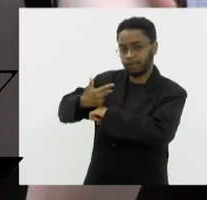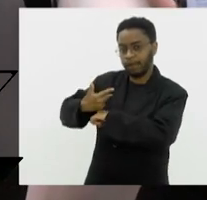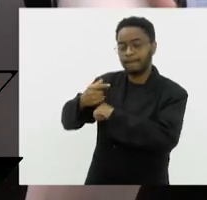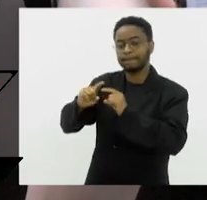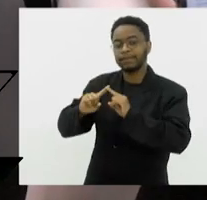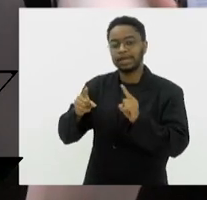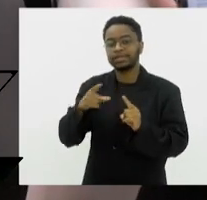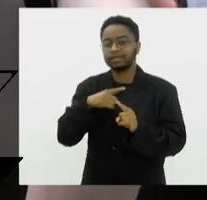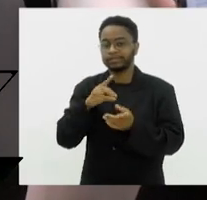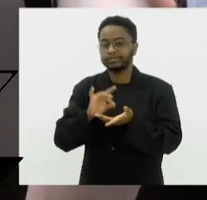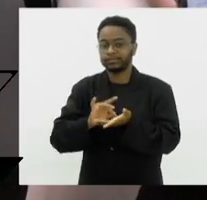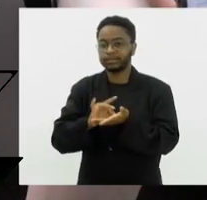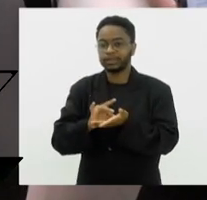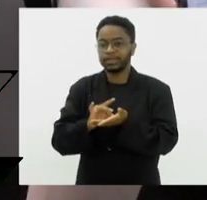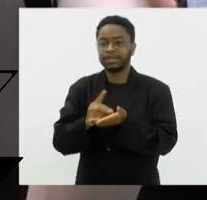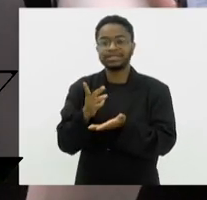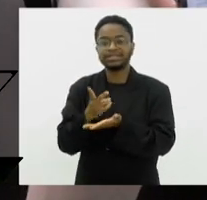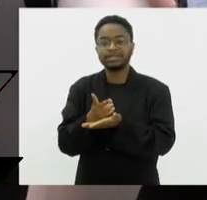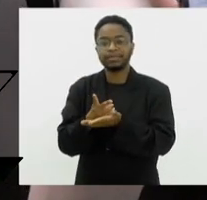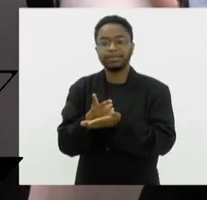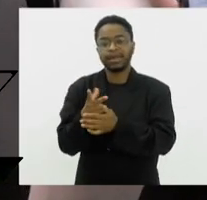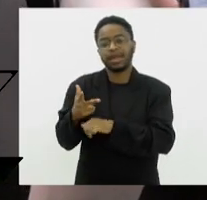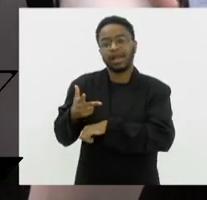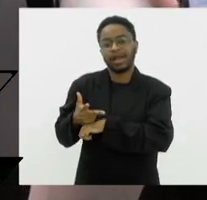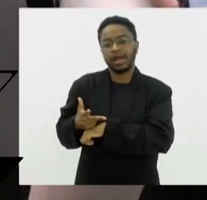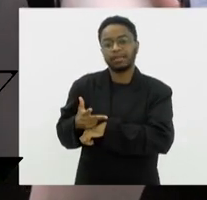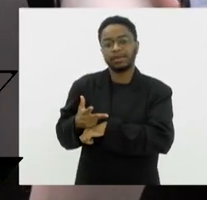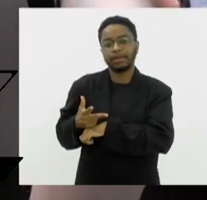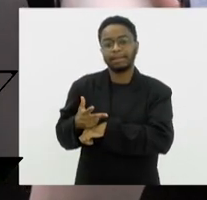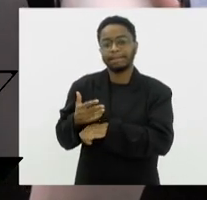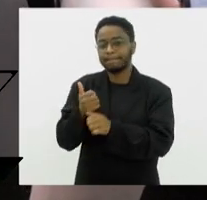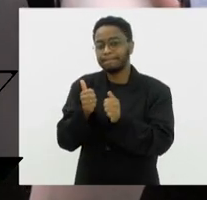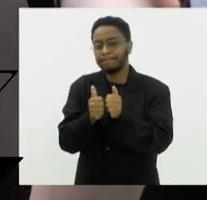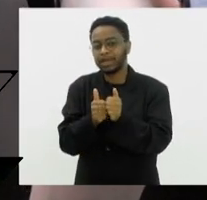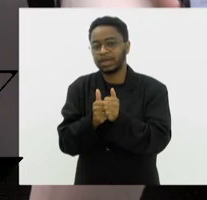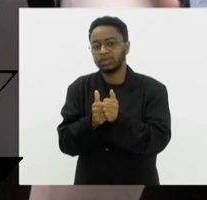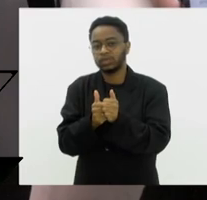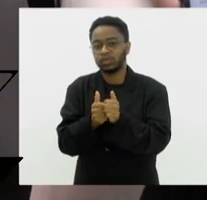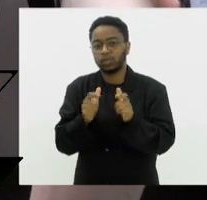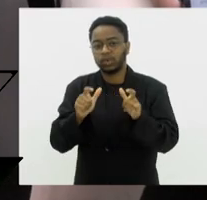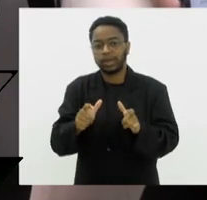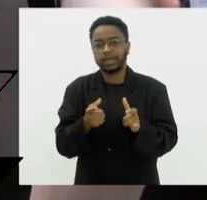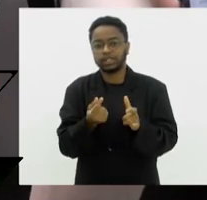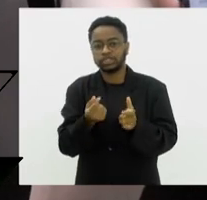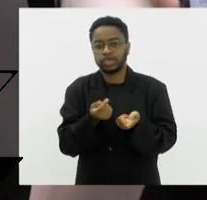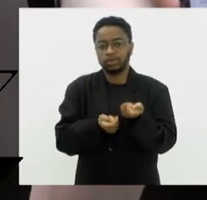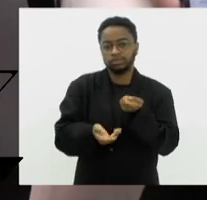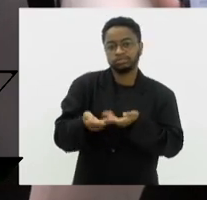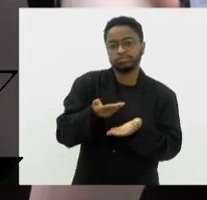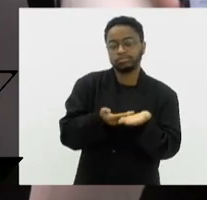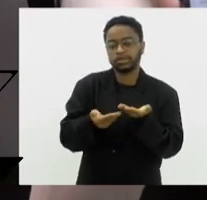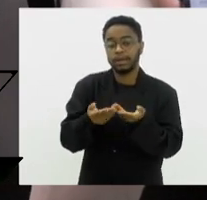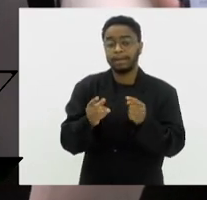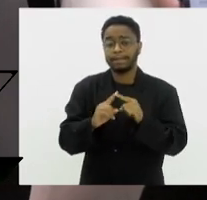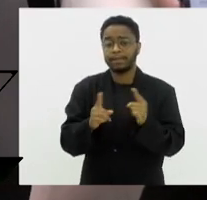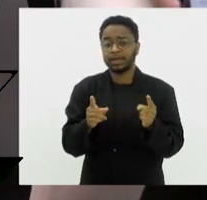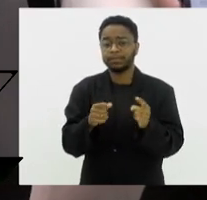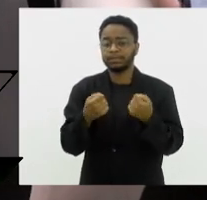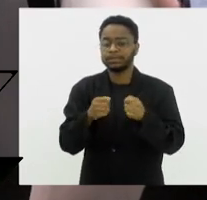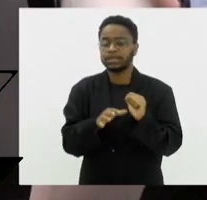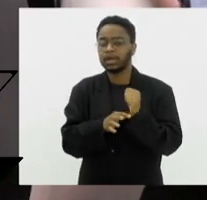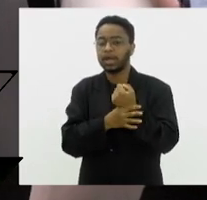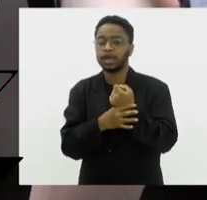as câmeras geralmente são voltadas para os caixas, que é onde estão os valores. Feito. É, eu acho que o projeto vai tramitar, mas o ideal era